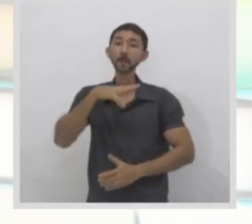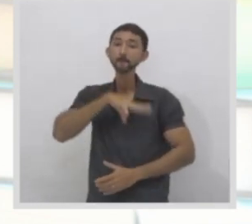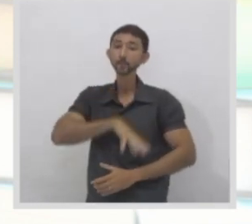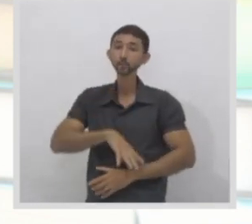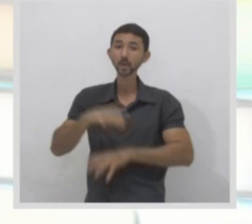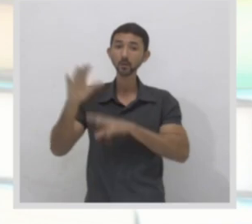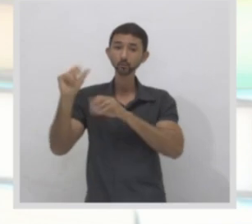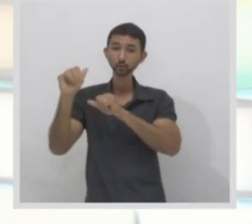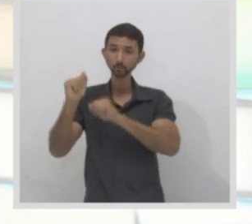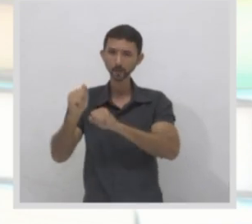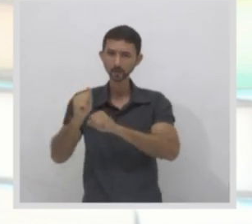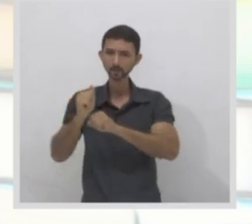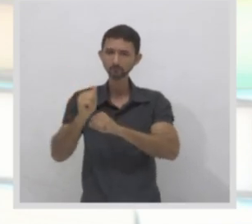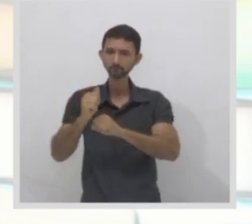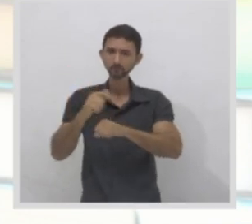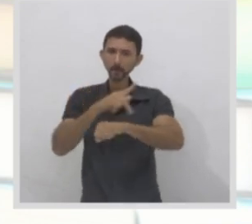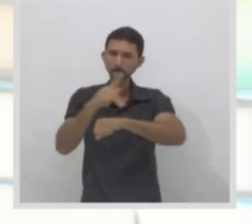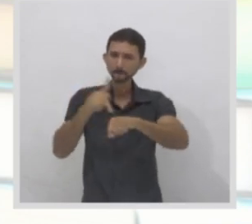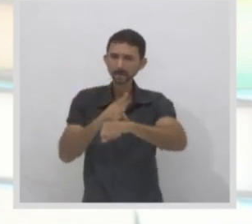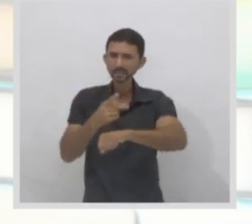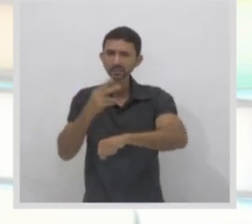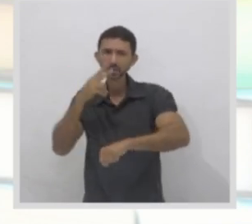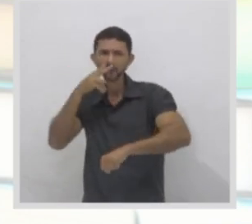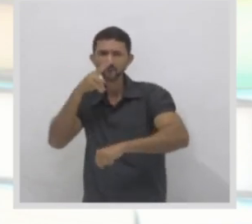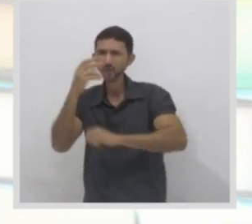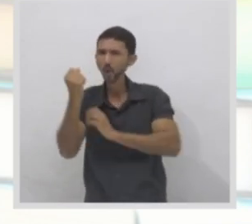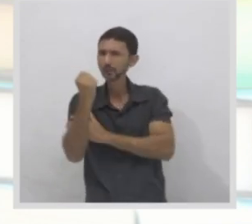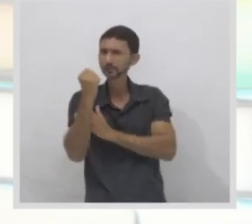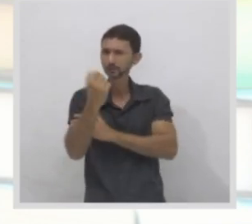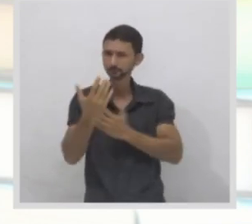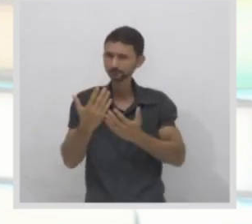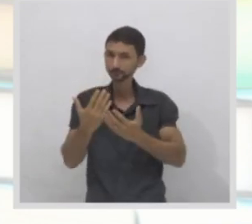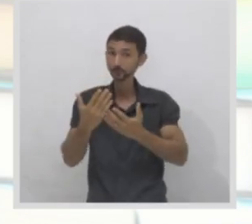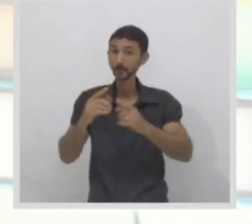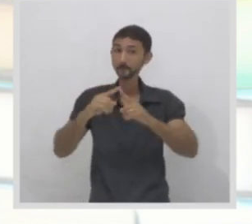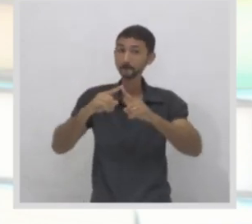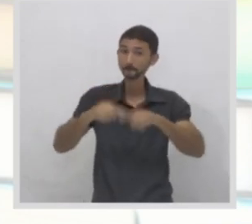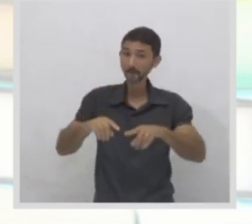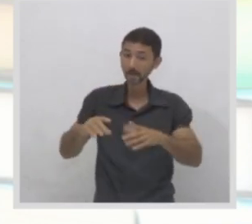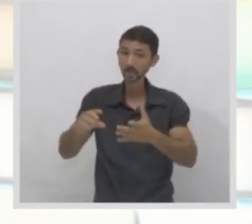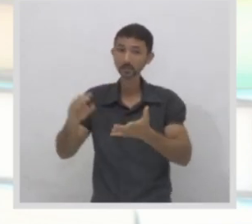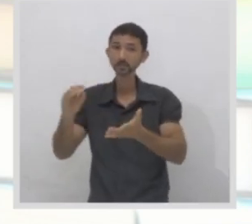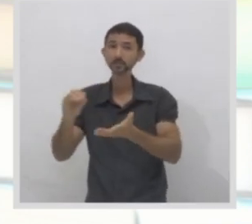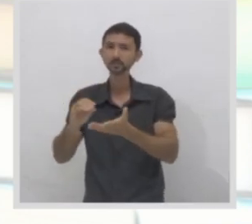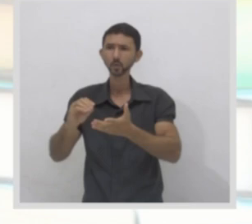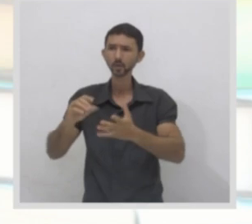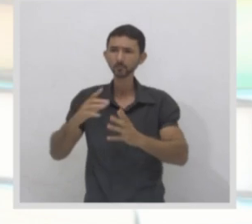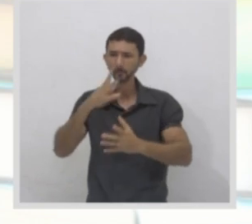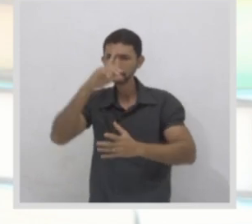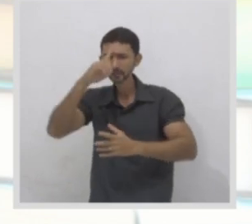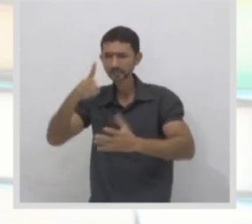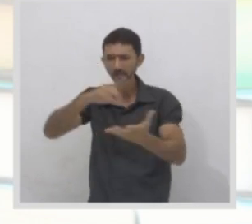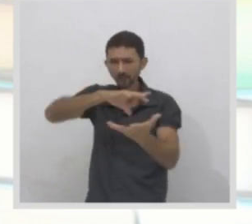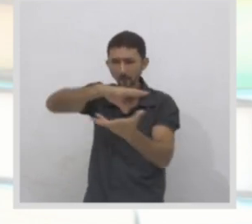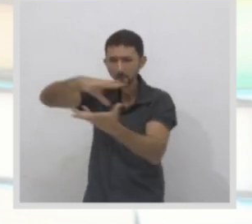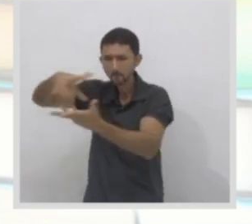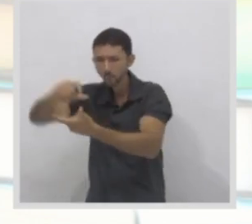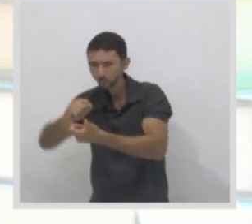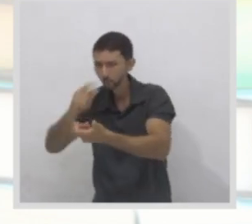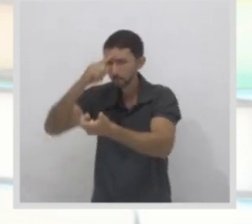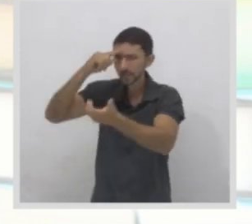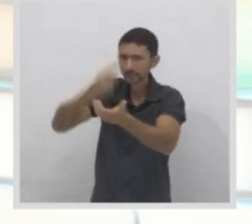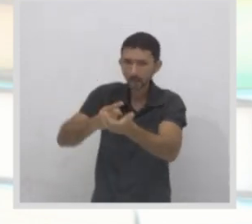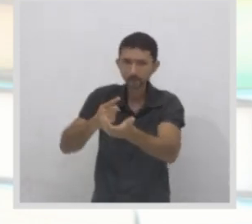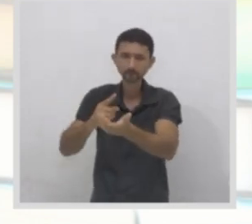duas potências, mas elas não tinham a hegemonia total desse mundo que estava se abrindo nesse momento,